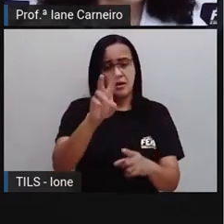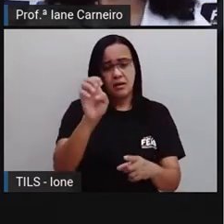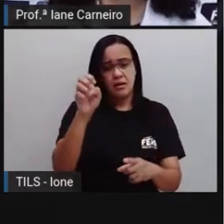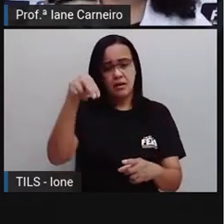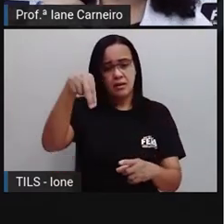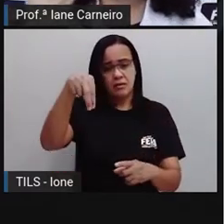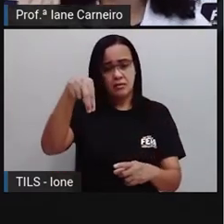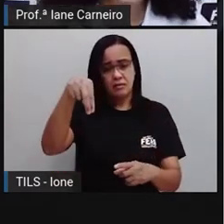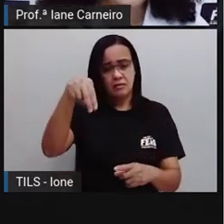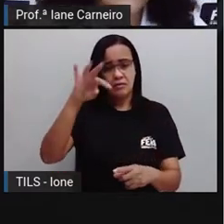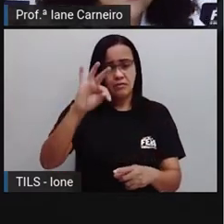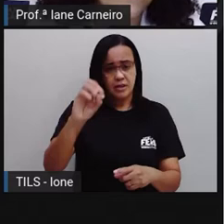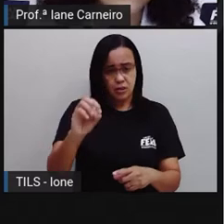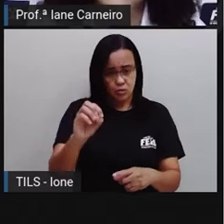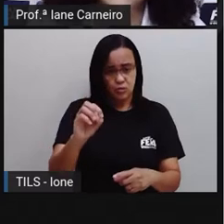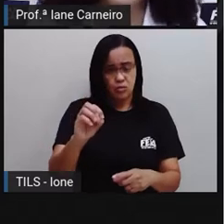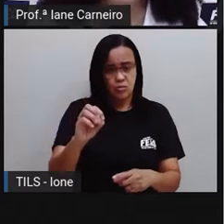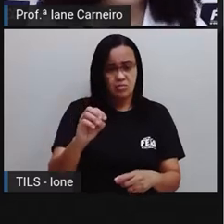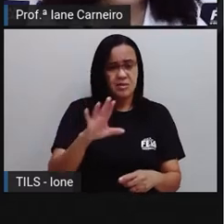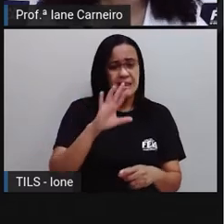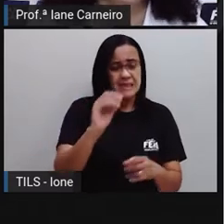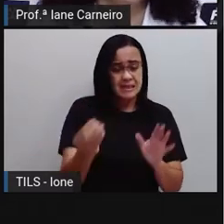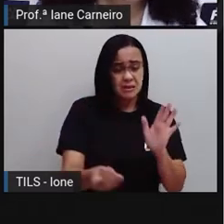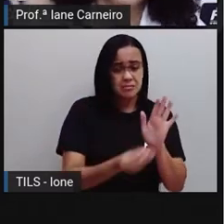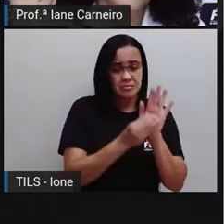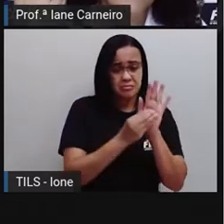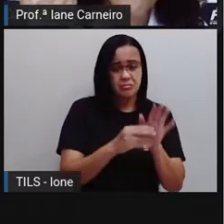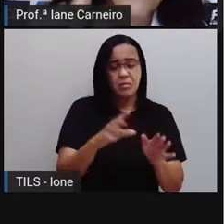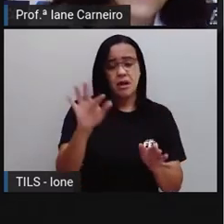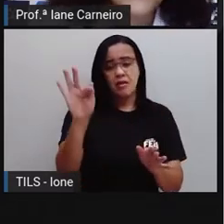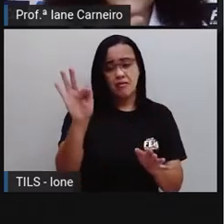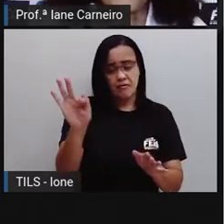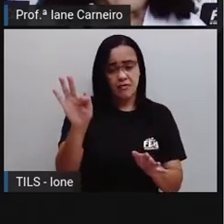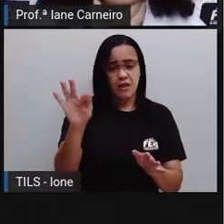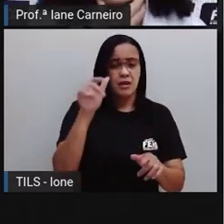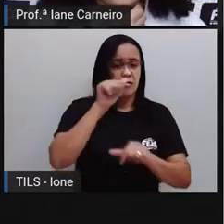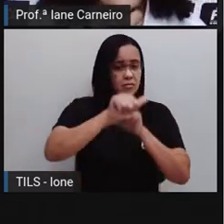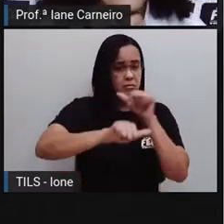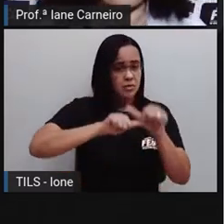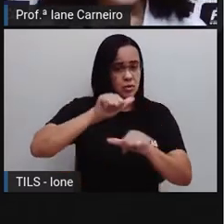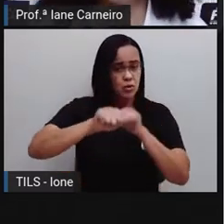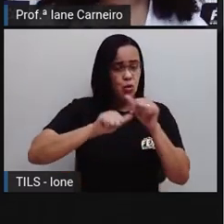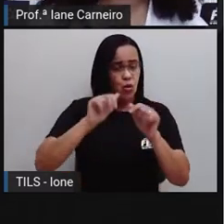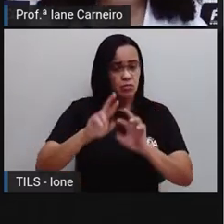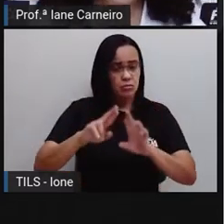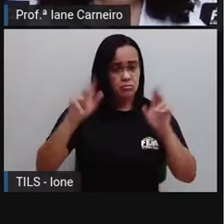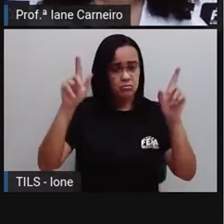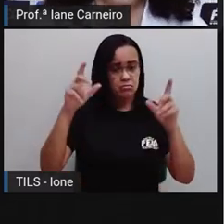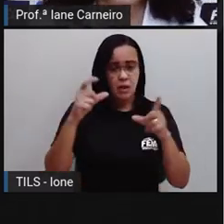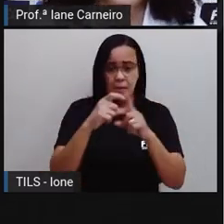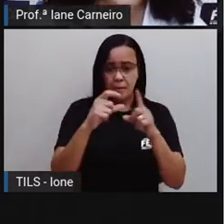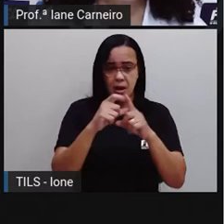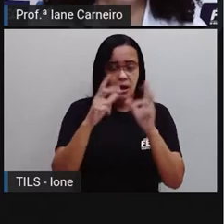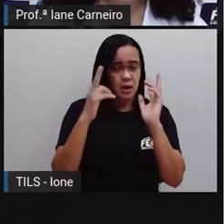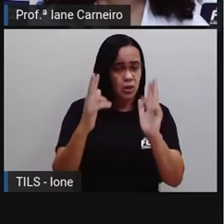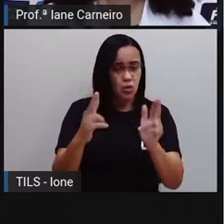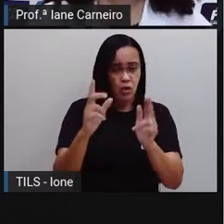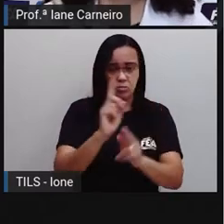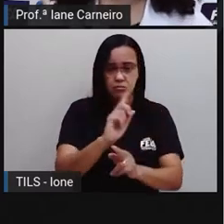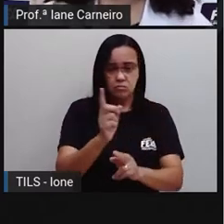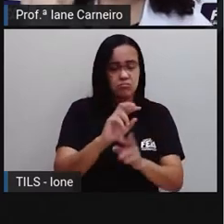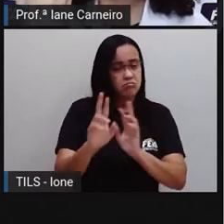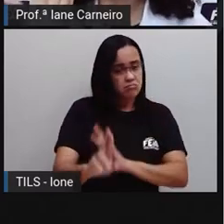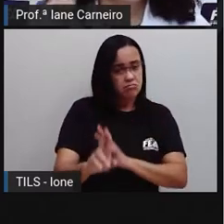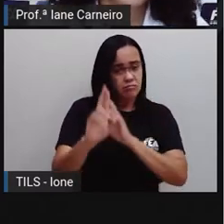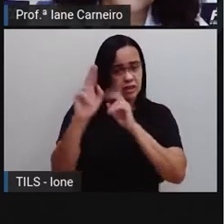ver né vai sair vento né então não vai sair a mesma a mesma palavra nem o mesmo som observa